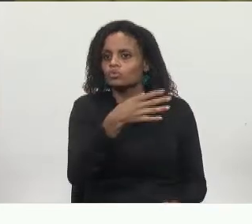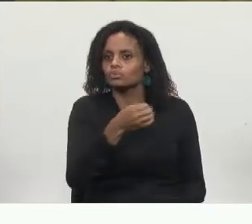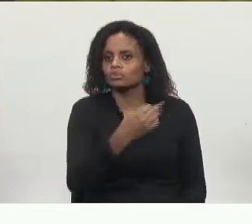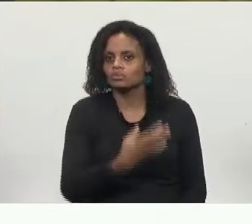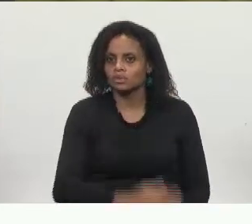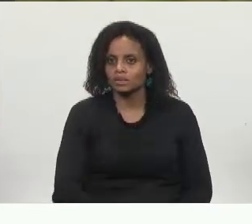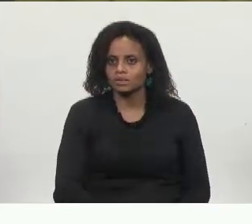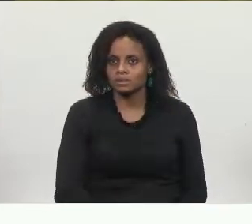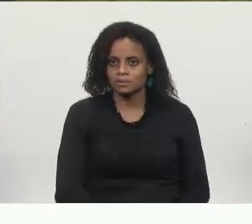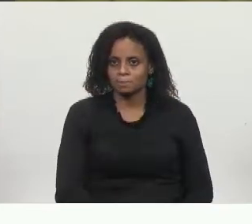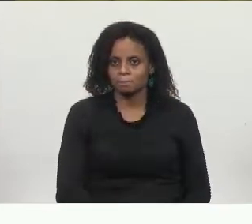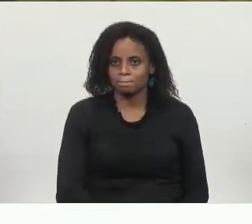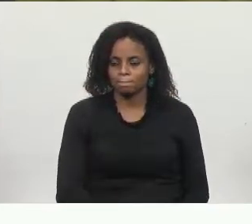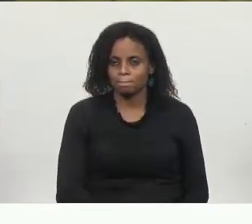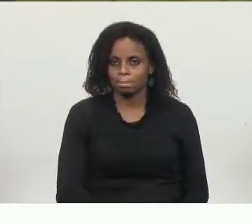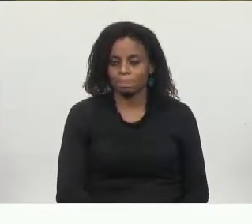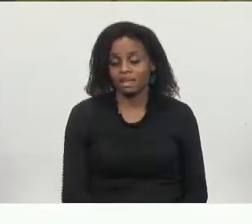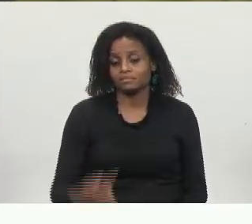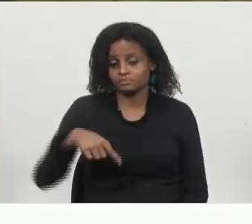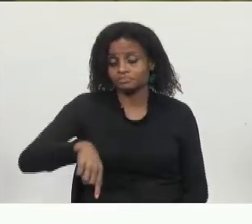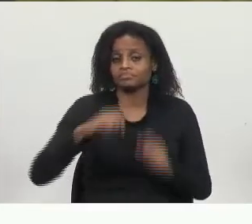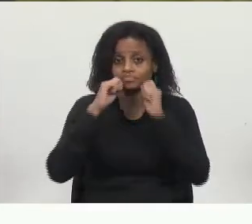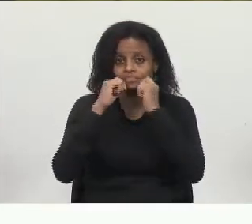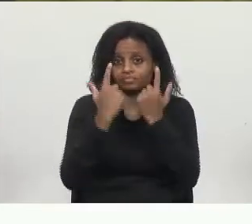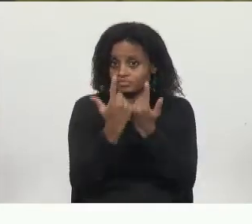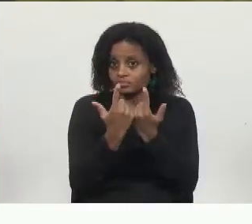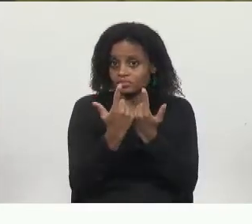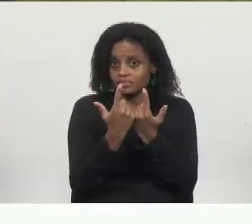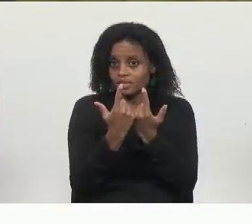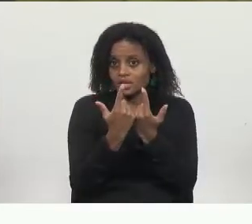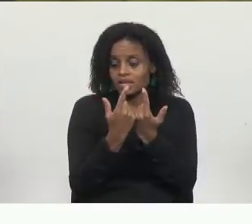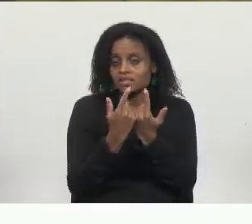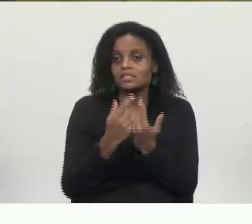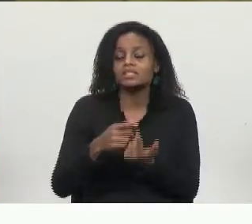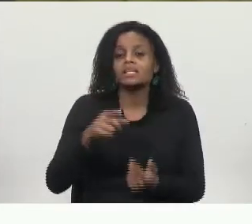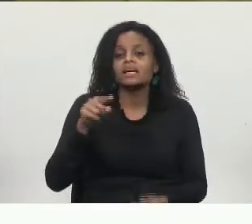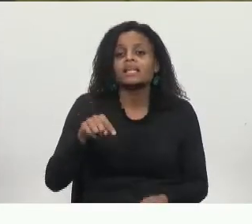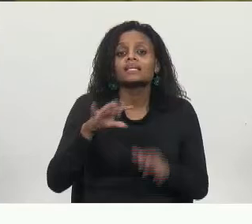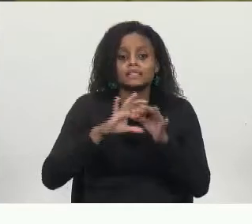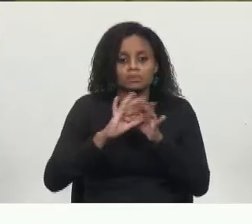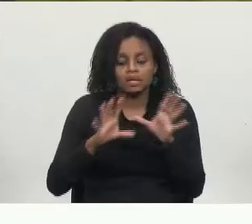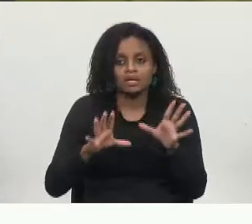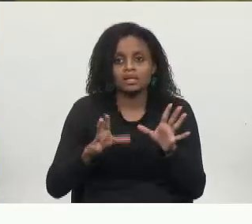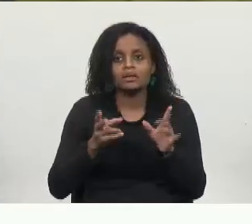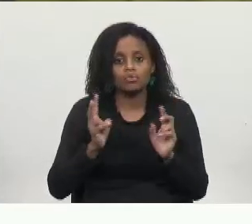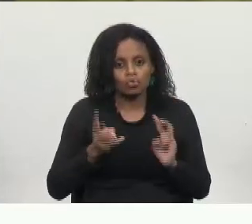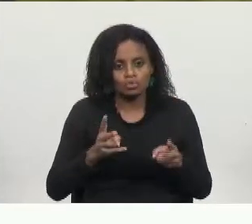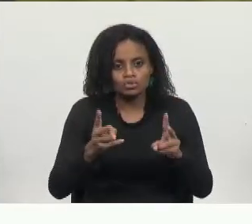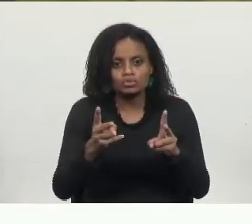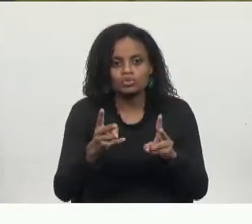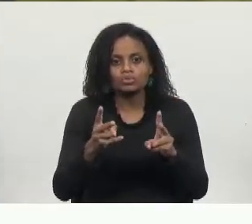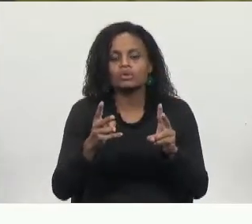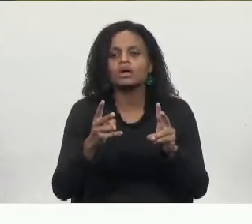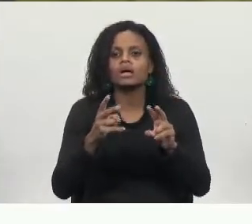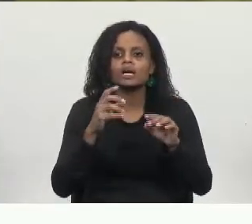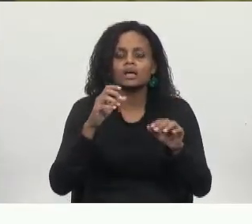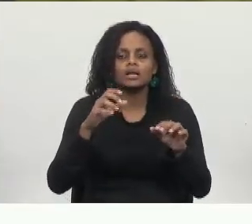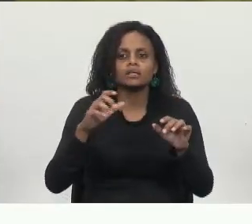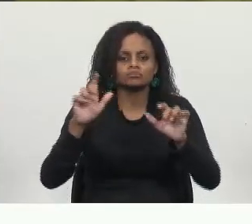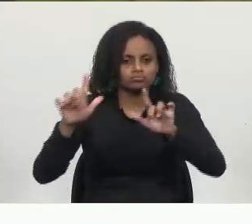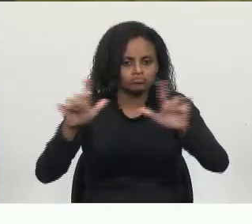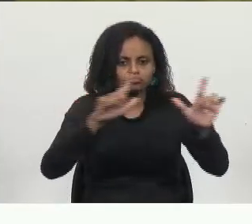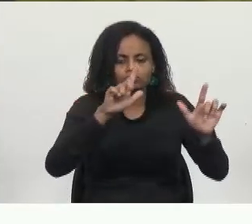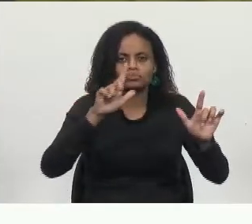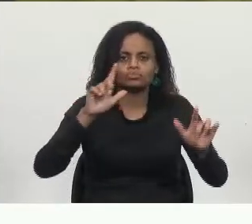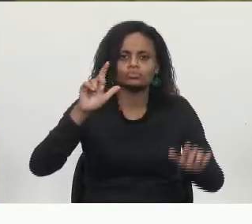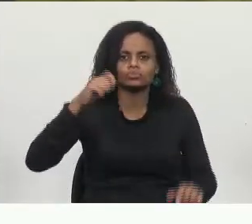Esta casa aqui garantiria a ele o exercício dos vídeos, das demandas investigativas pleiteadas pela